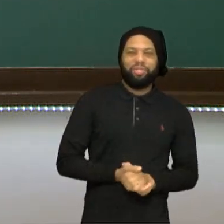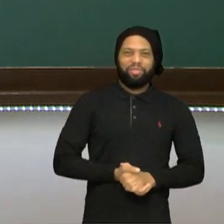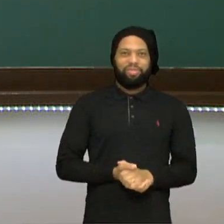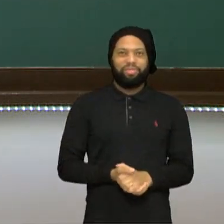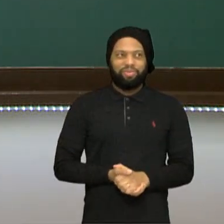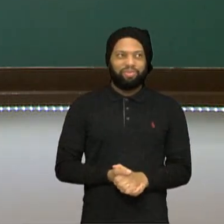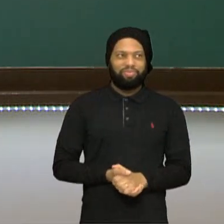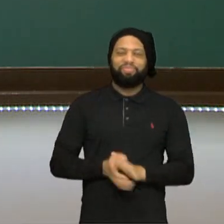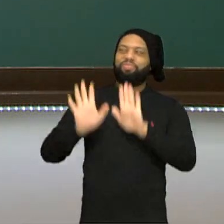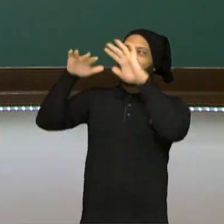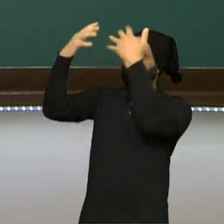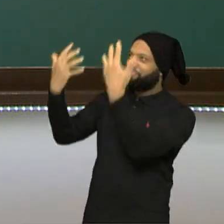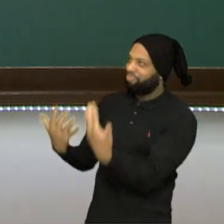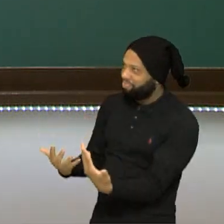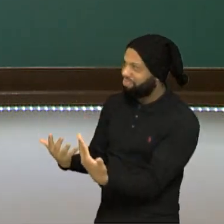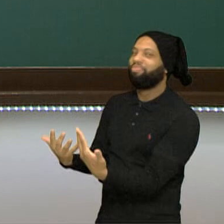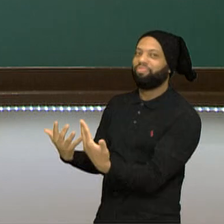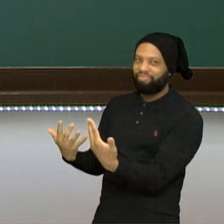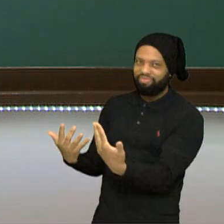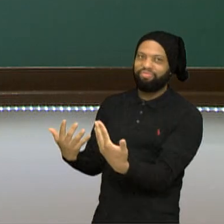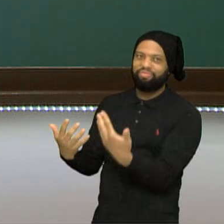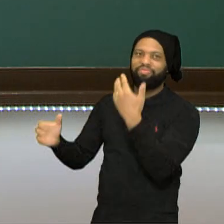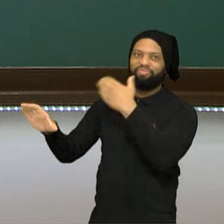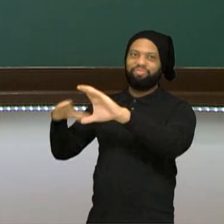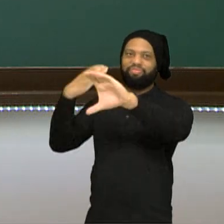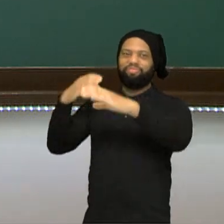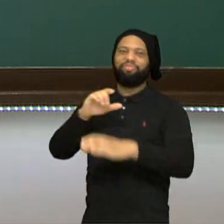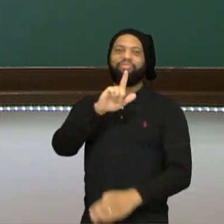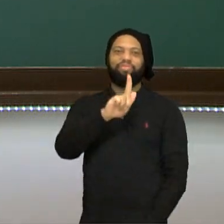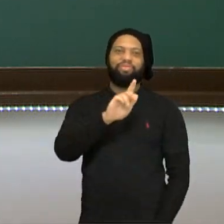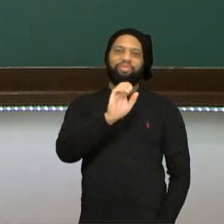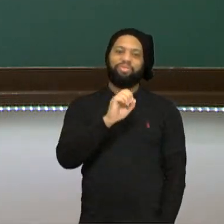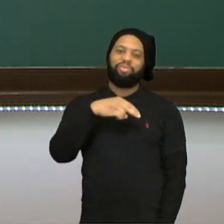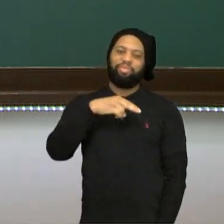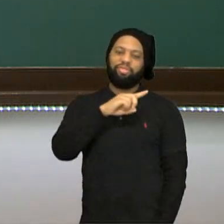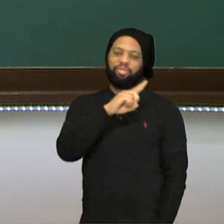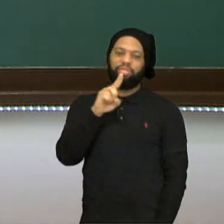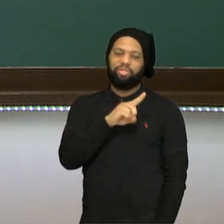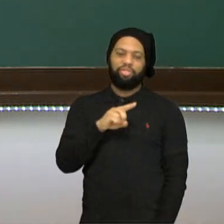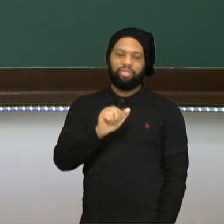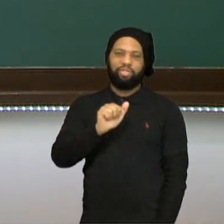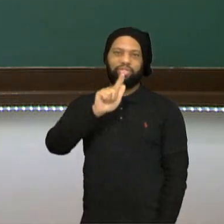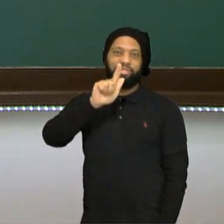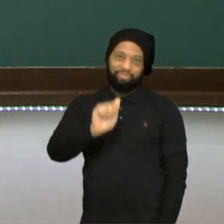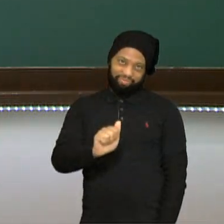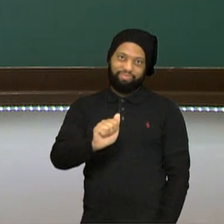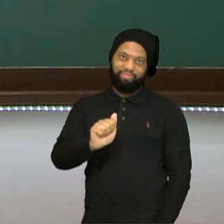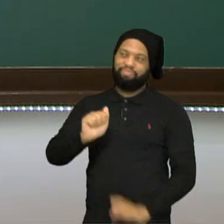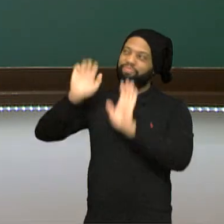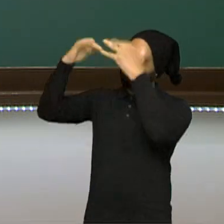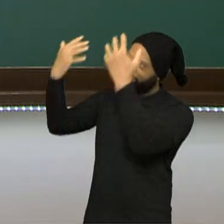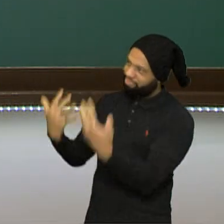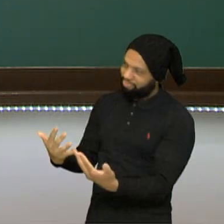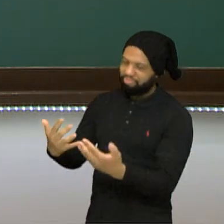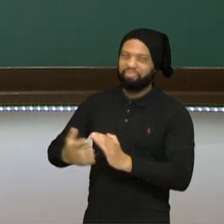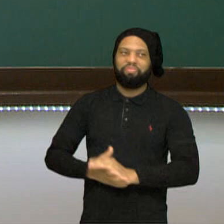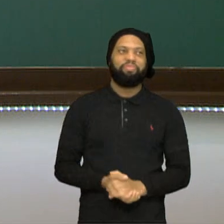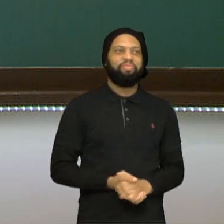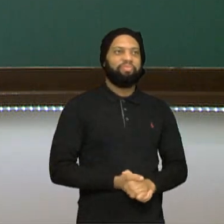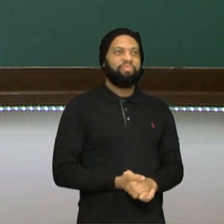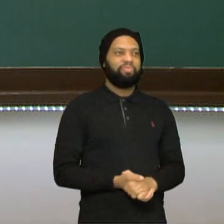Muito bem, a nossa homenagem aí ao mestre, né, Gonzagão. Espero que ele tenha se sentido aí homenageado, né, onde quer que ele